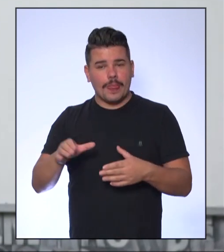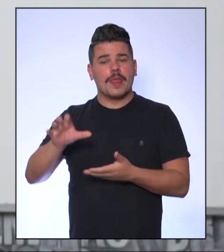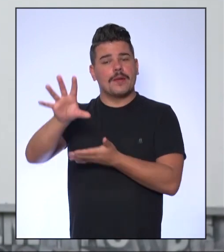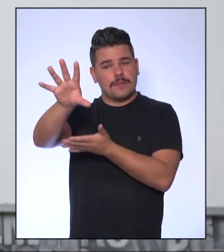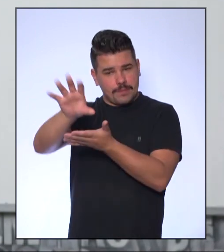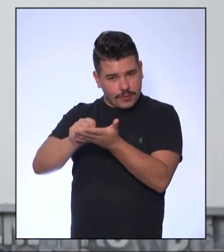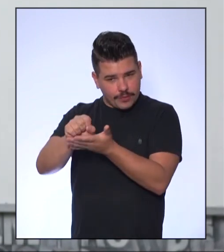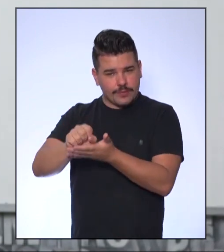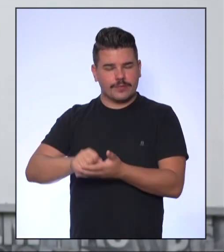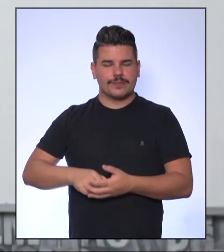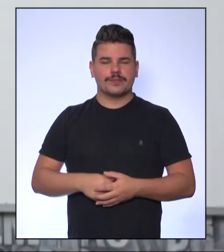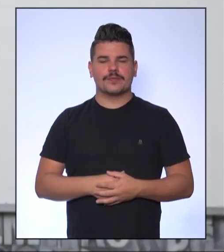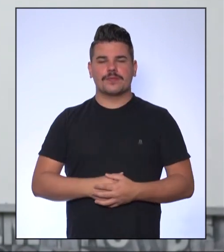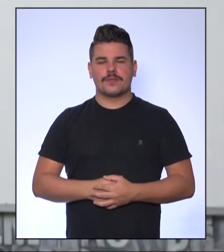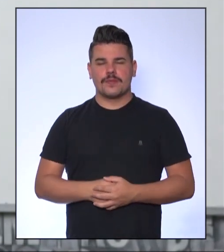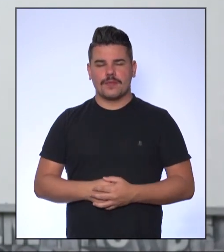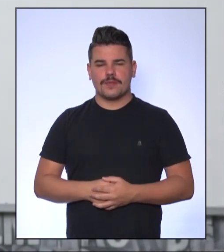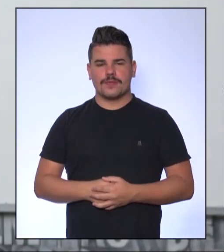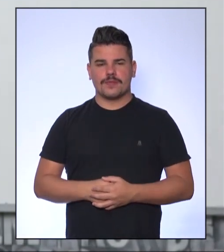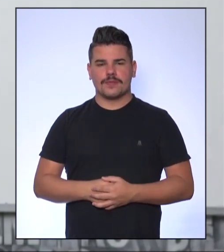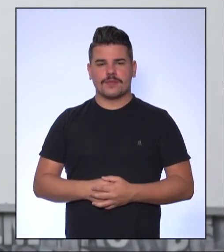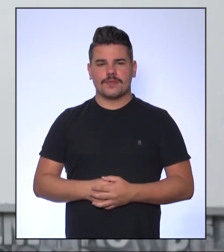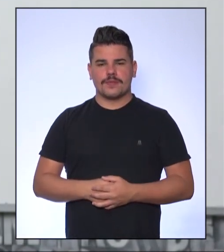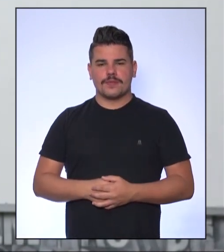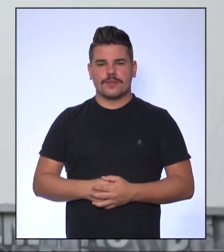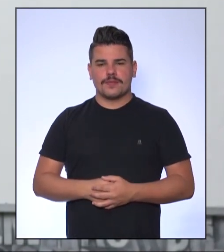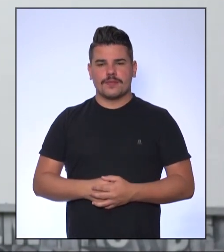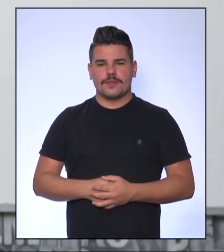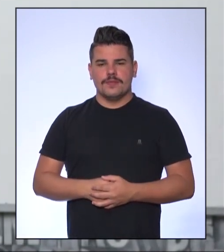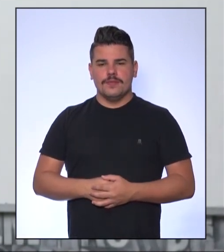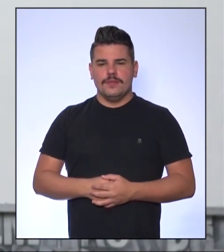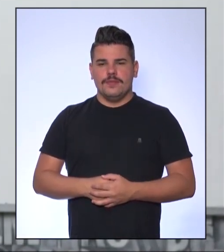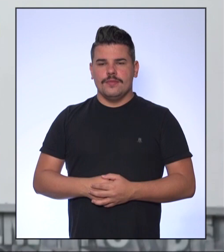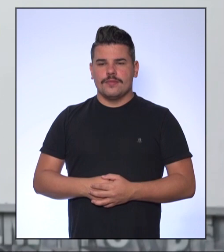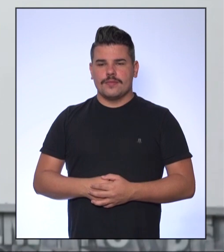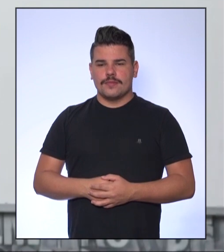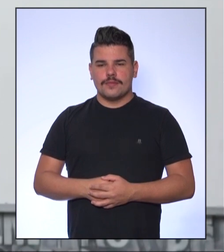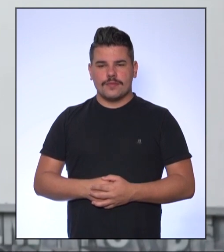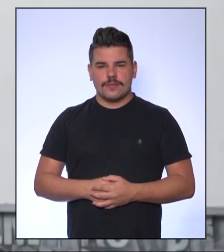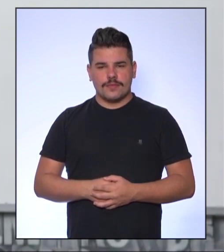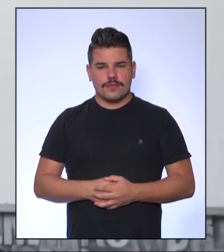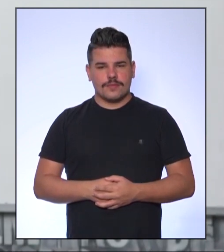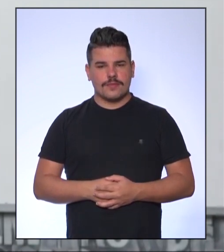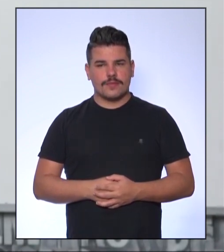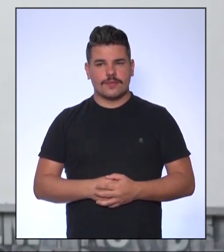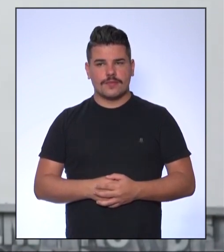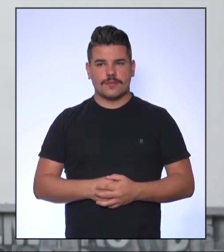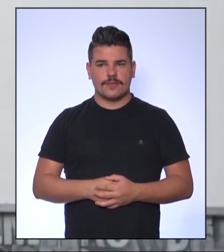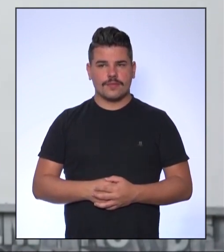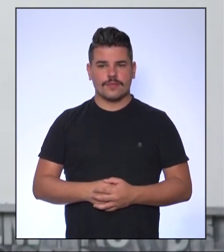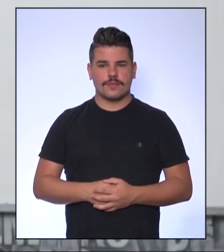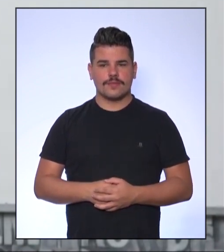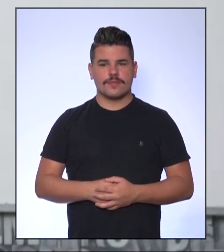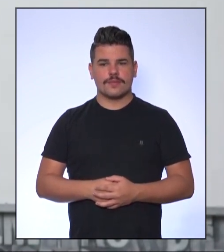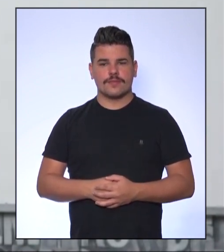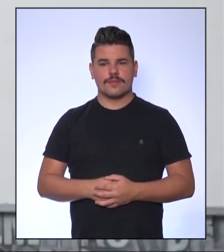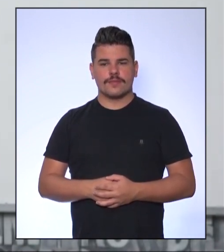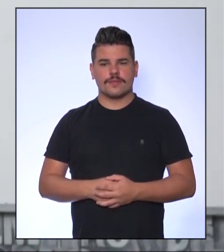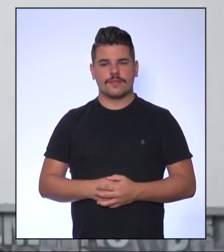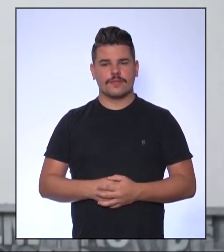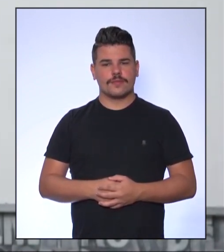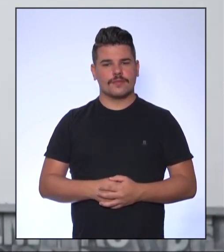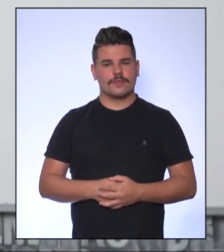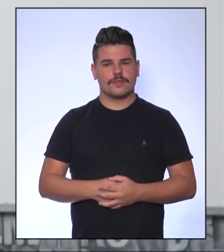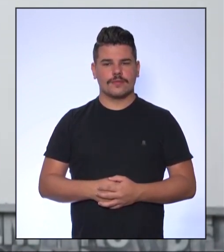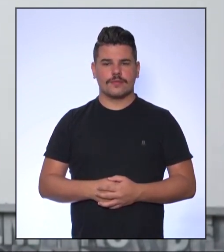seu printzinho aí e nós já vamos apagar agora para começar a